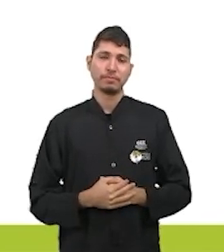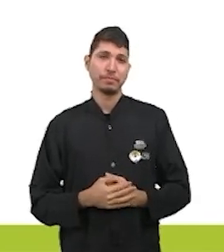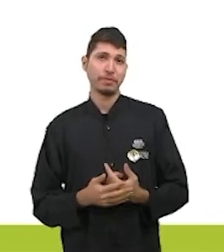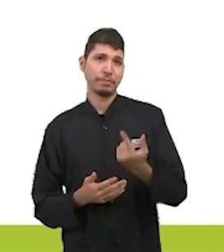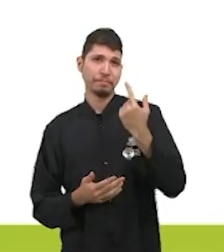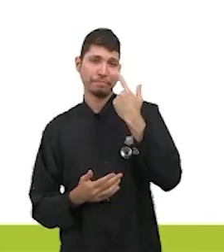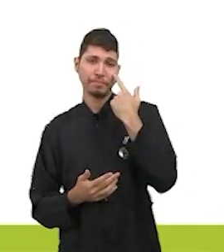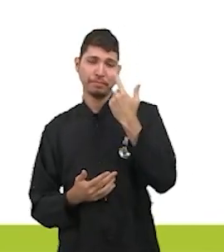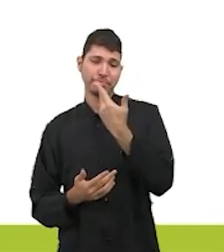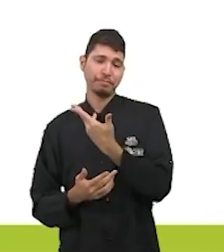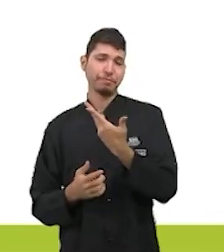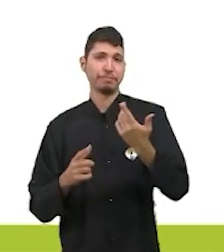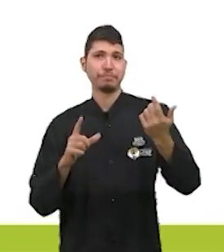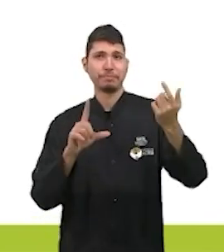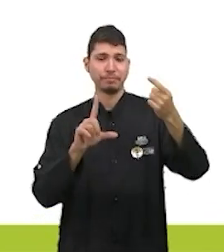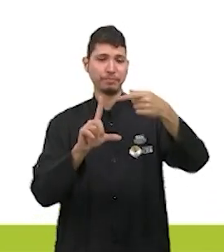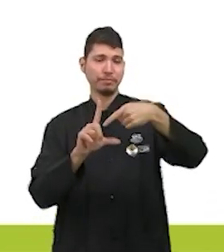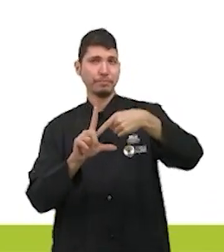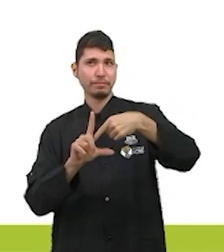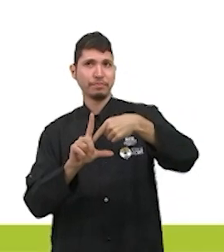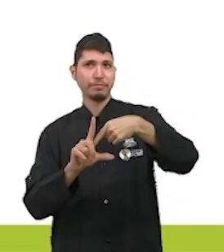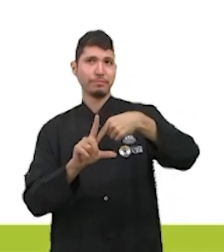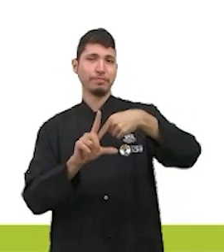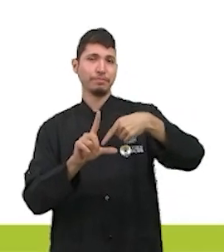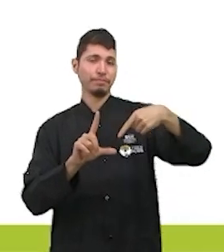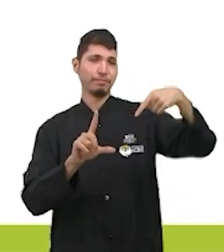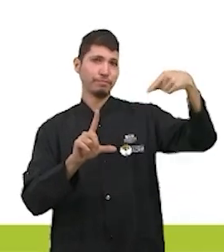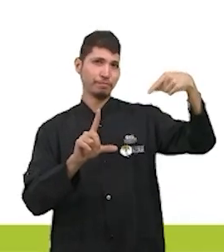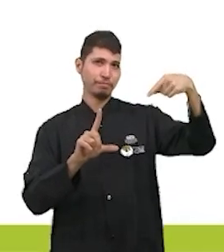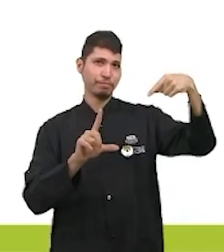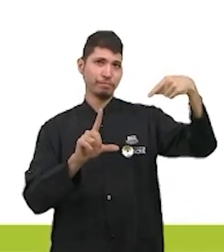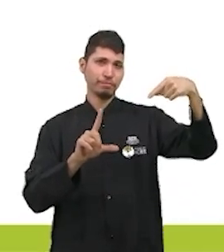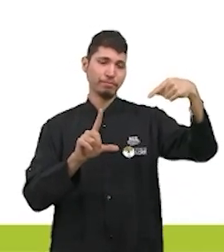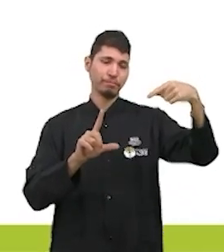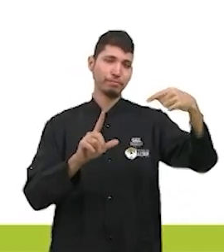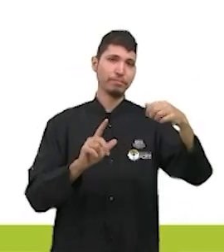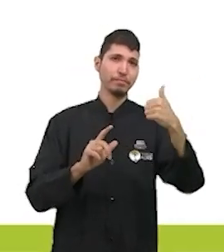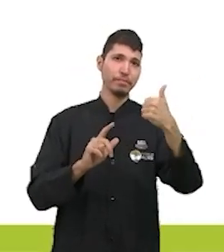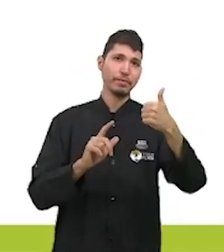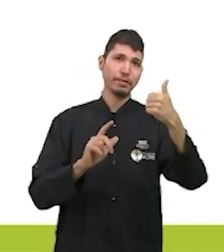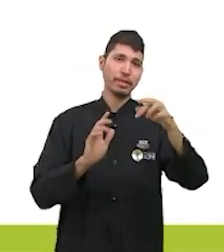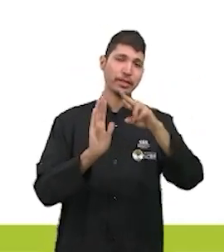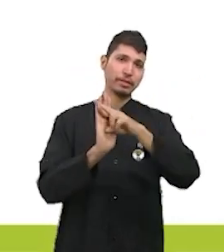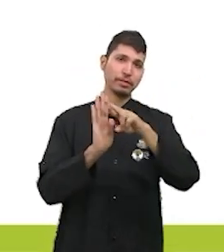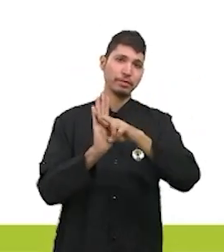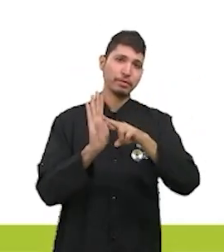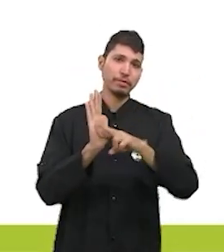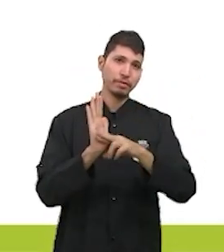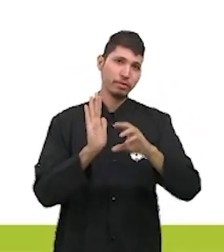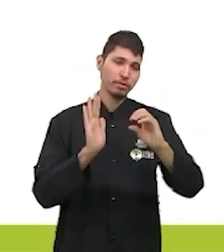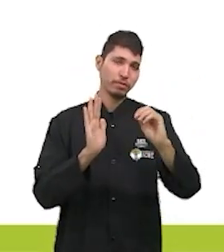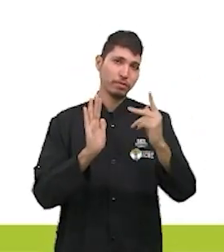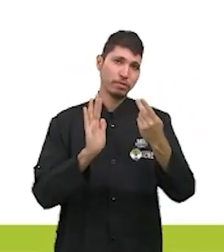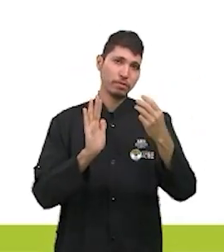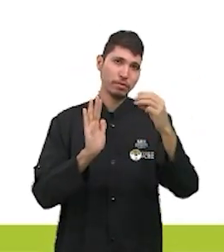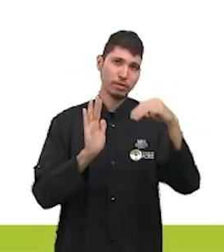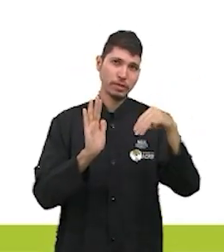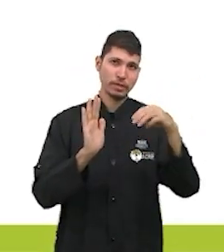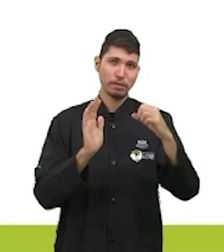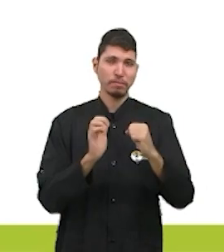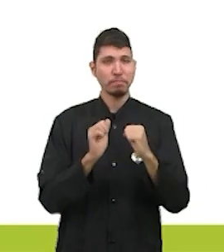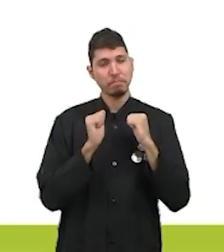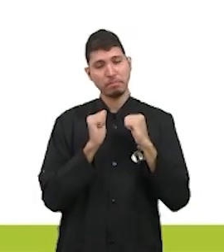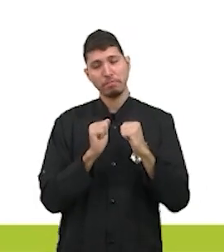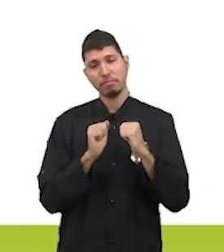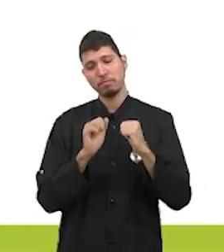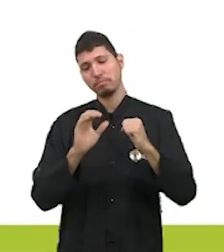a primeira e a segunda lei, nós identificamos na primeira lei, então, que eu vou ter um gráfico reto, porque